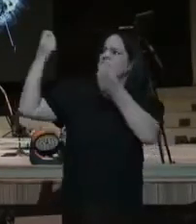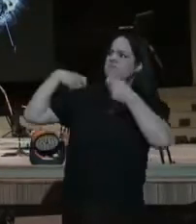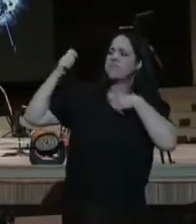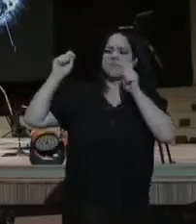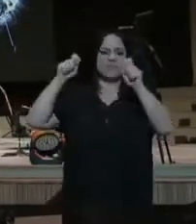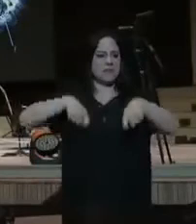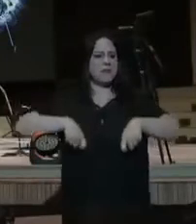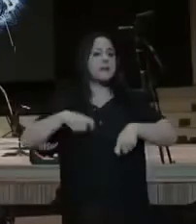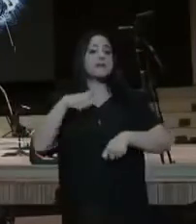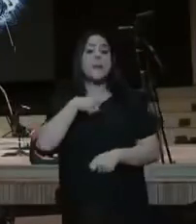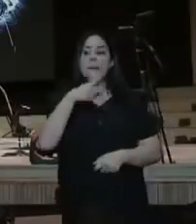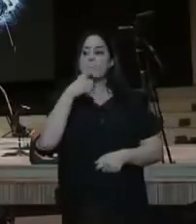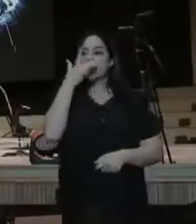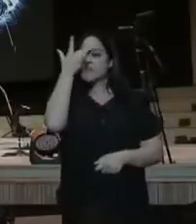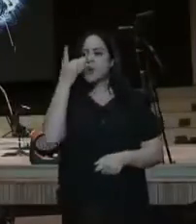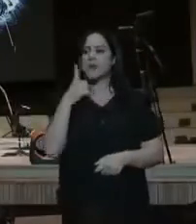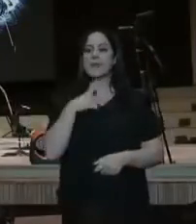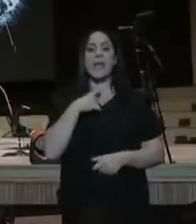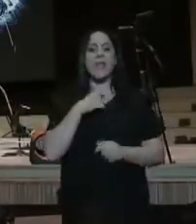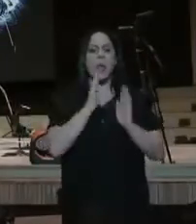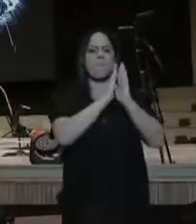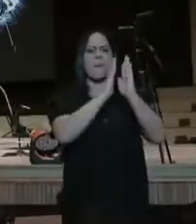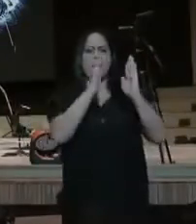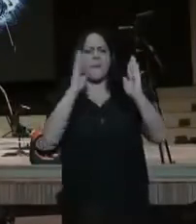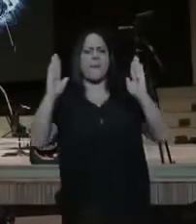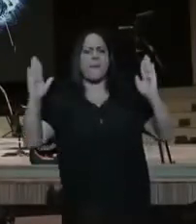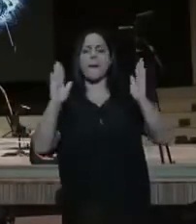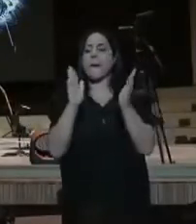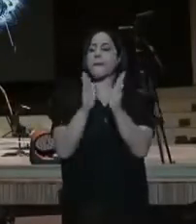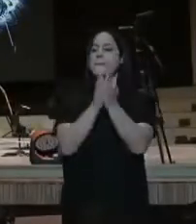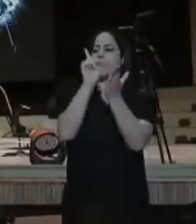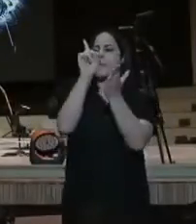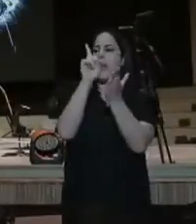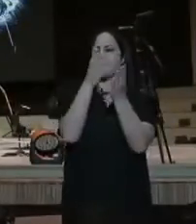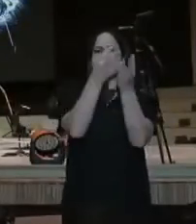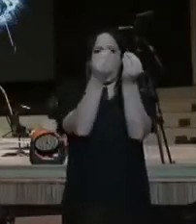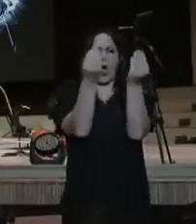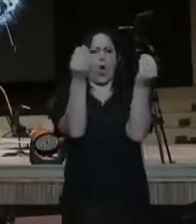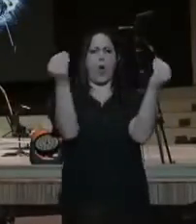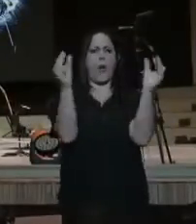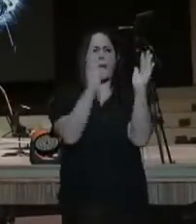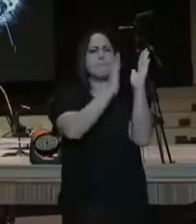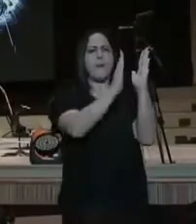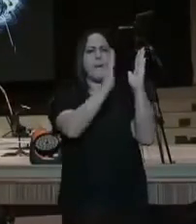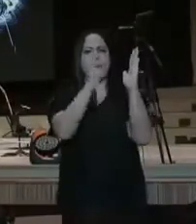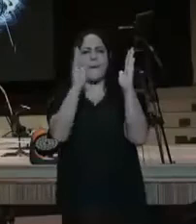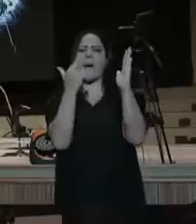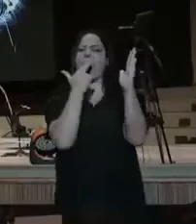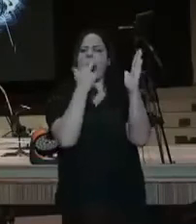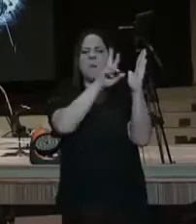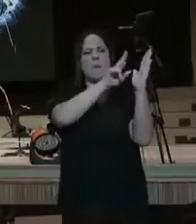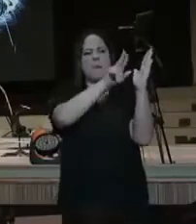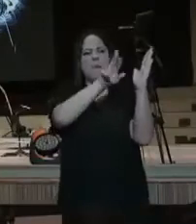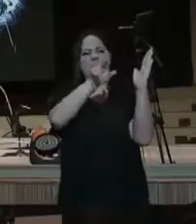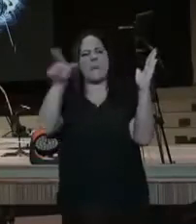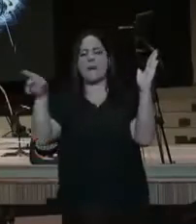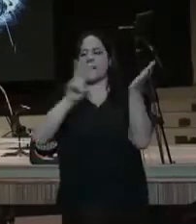tem gente que tem tanto a bíblia faz coleção tem bíblia de tudo quanto é língua